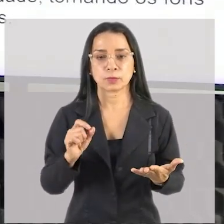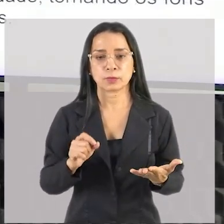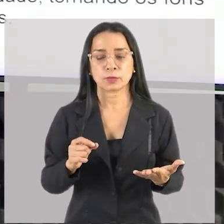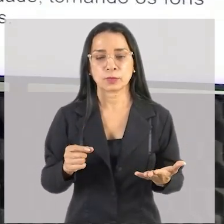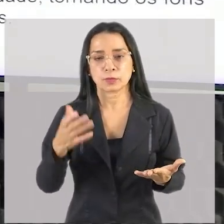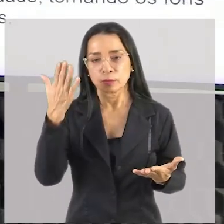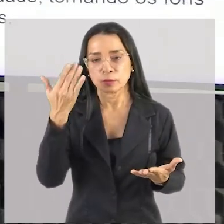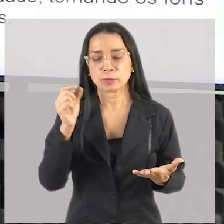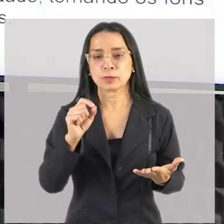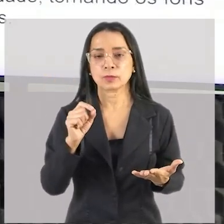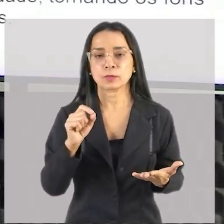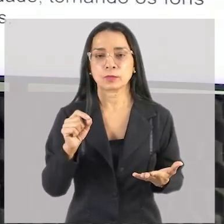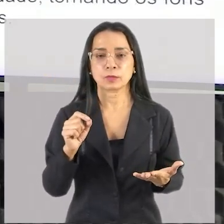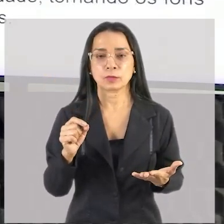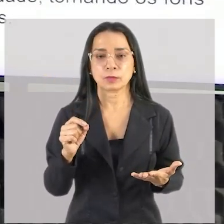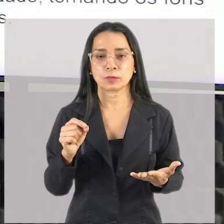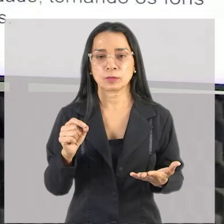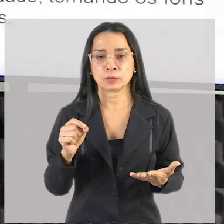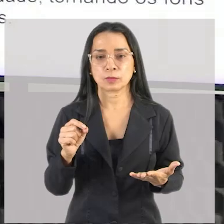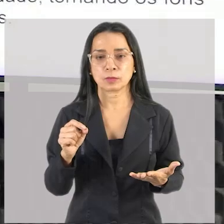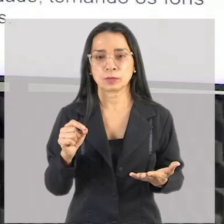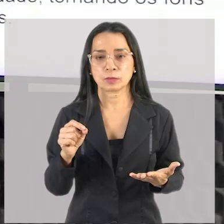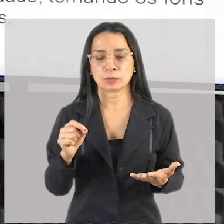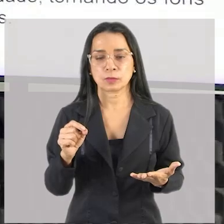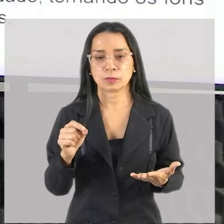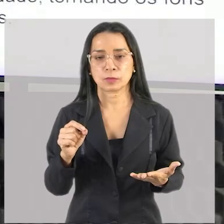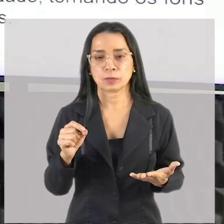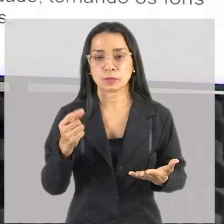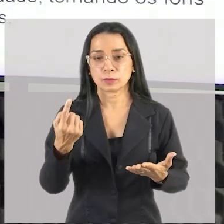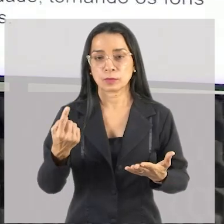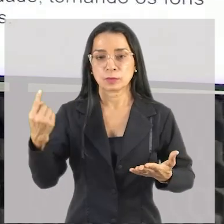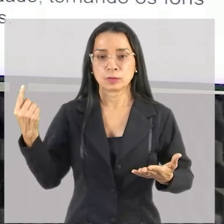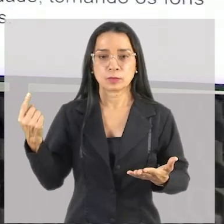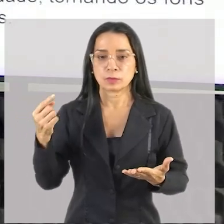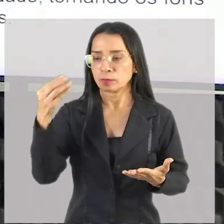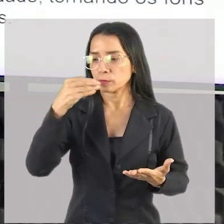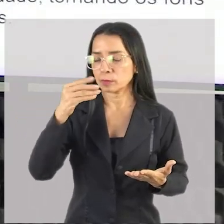Então já sei o seguinte, esse lindão é fraco.